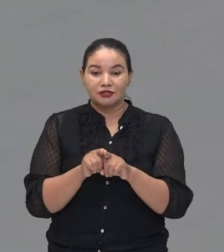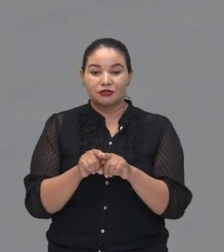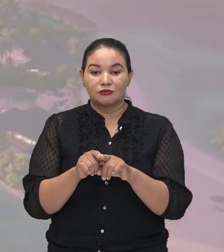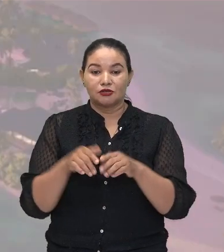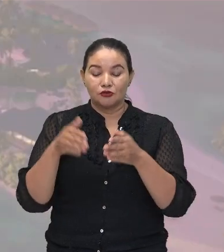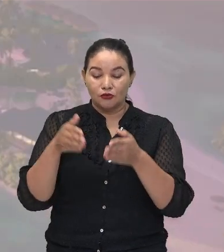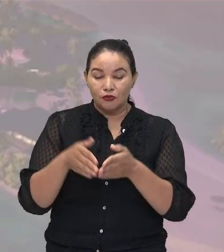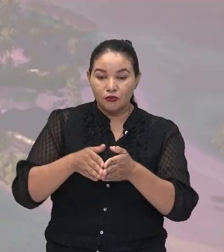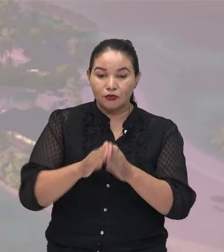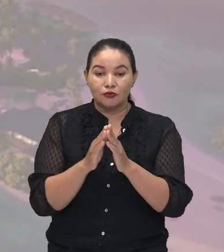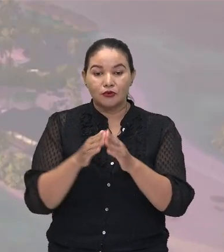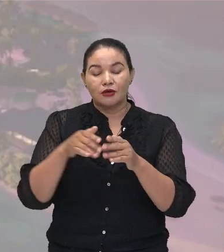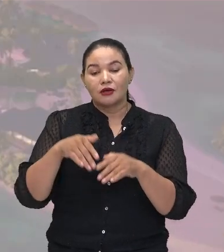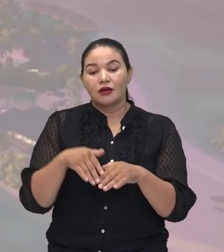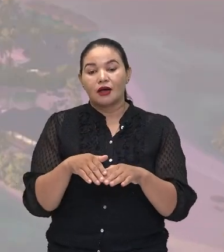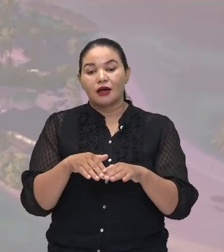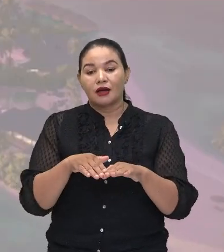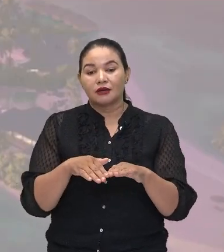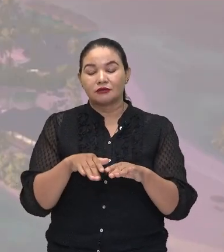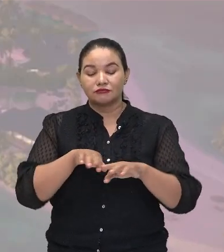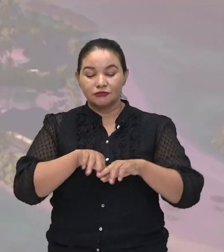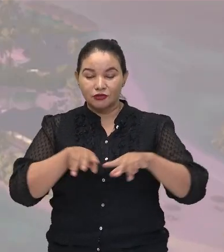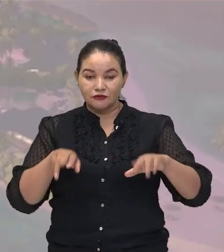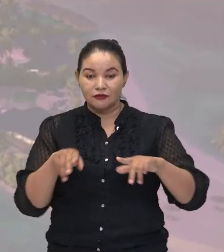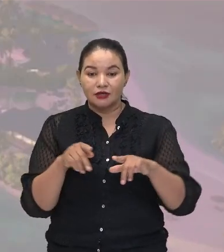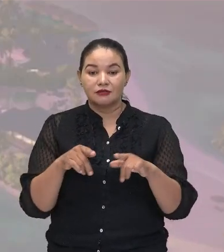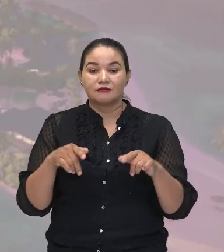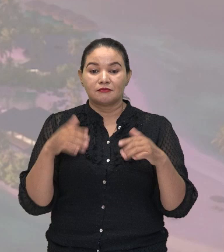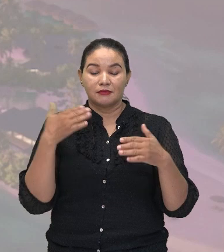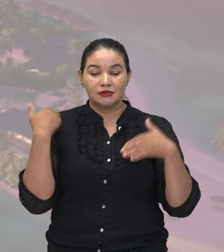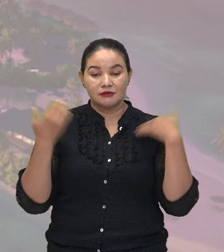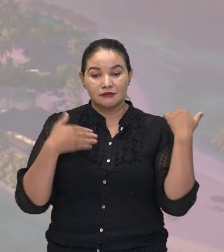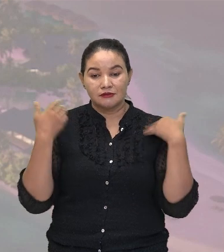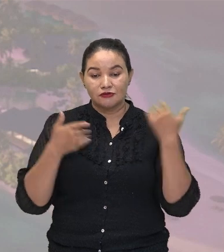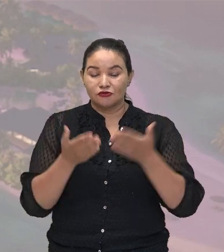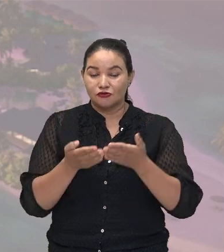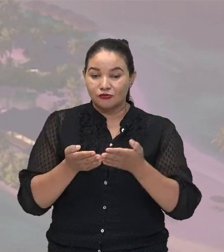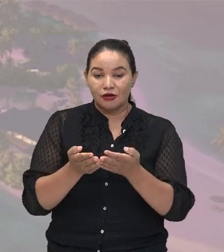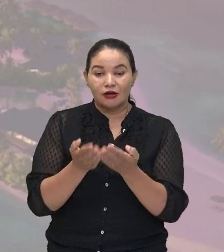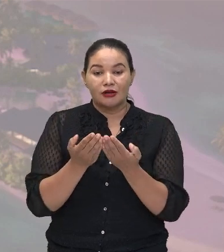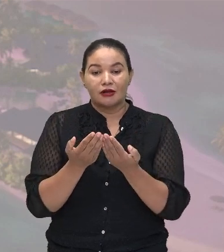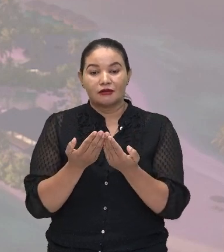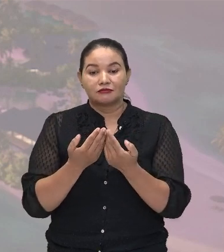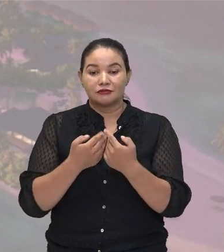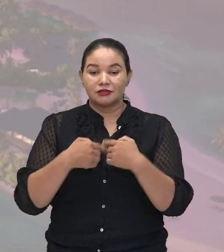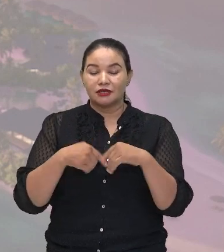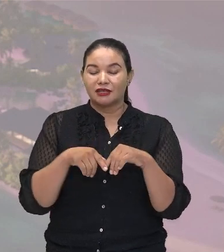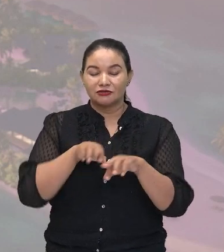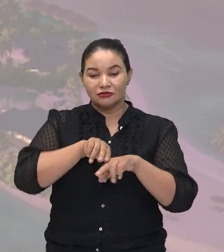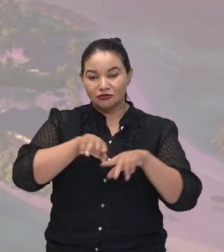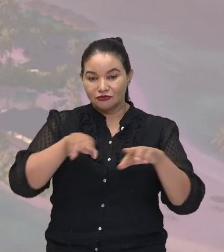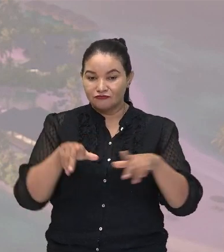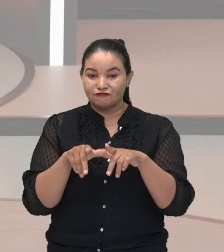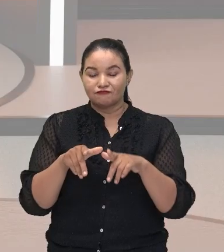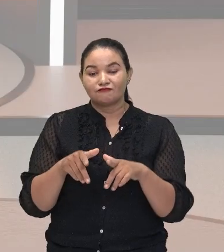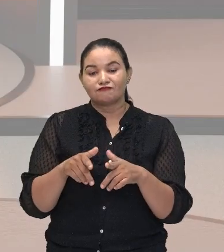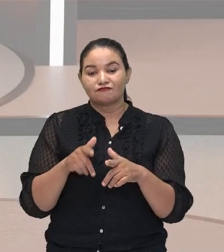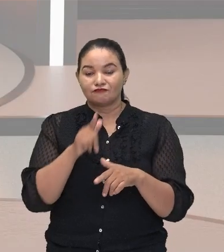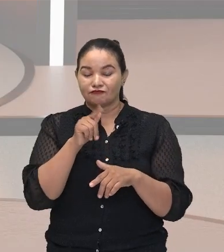mergulho, snorkel, passeios de barco e diversas atividades